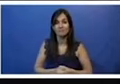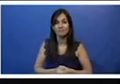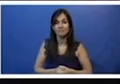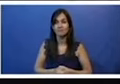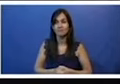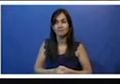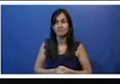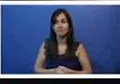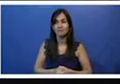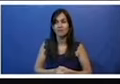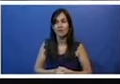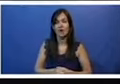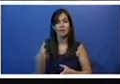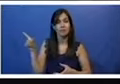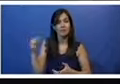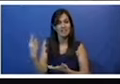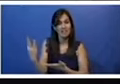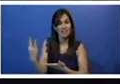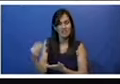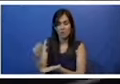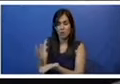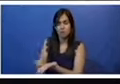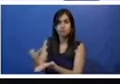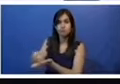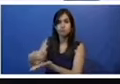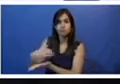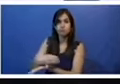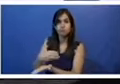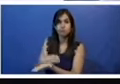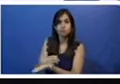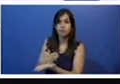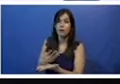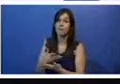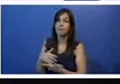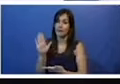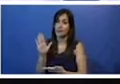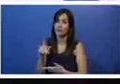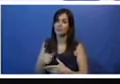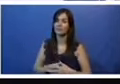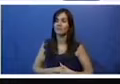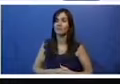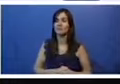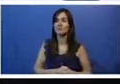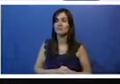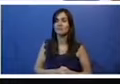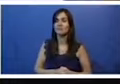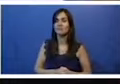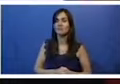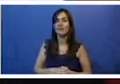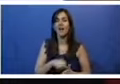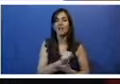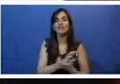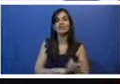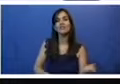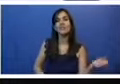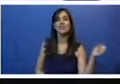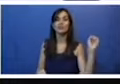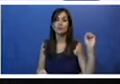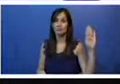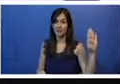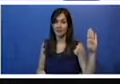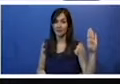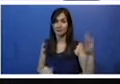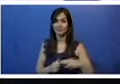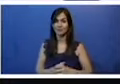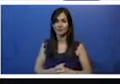três Olha o pedação que ficou seguindo os exercícios Olha o meu todo